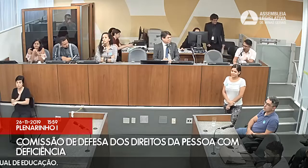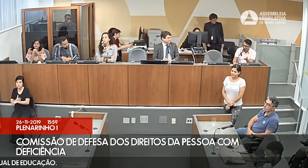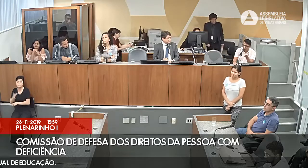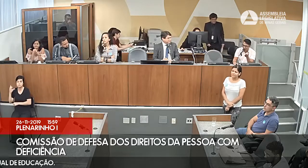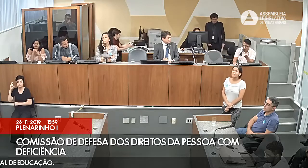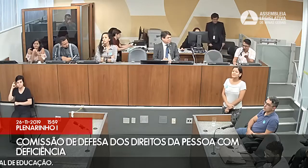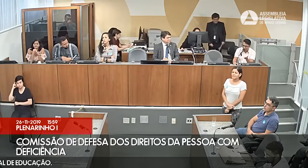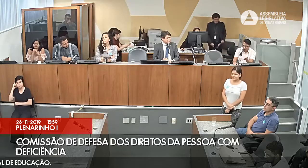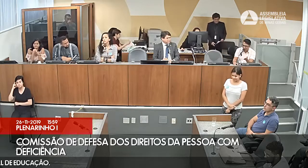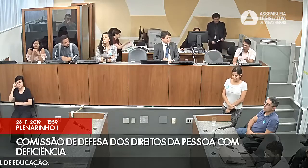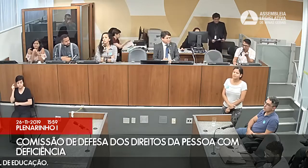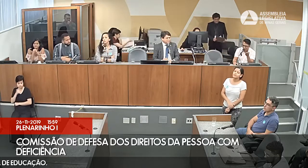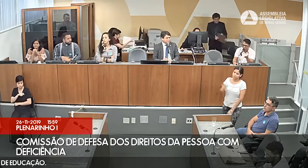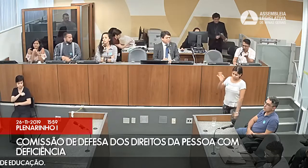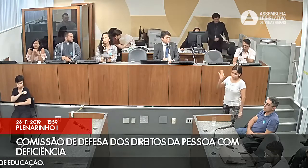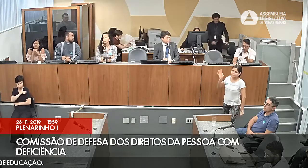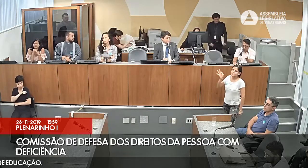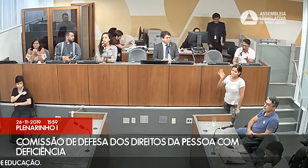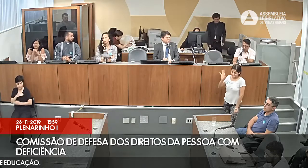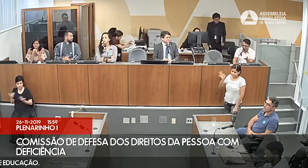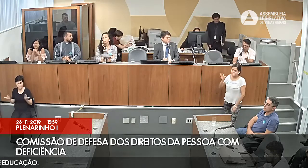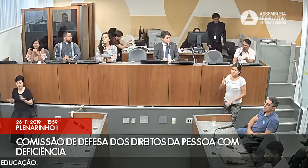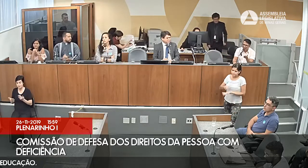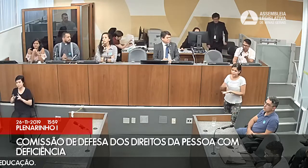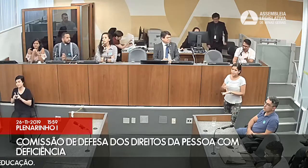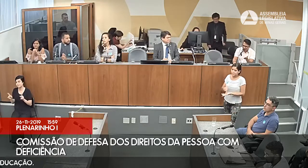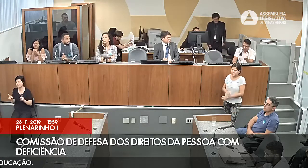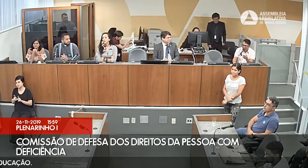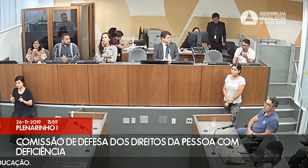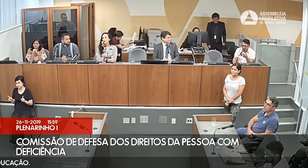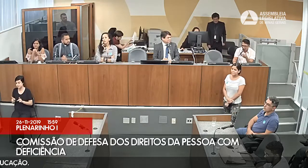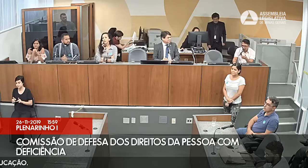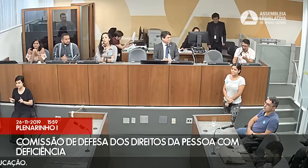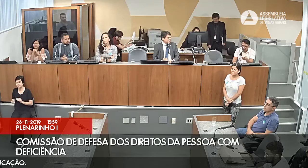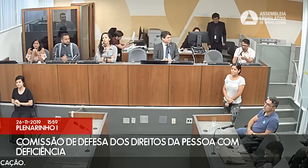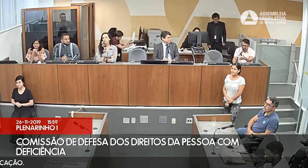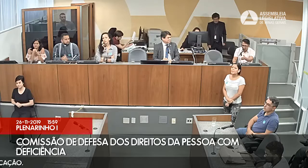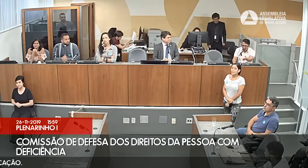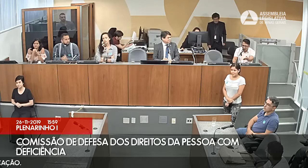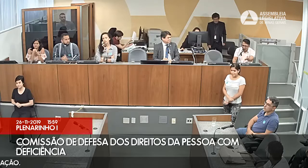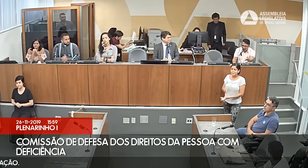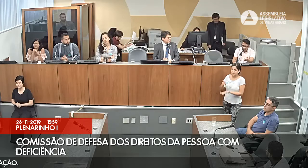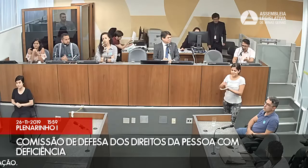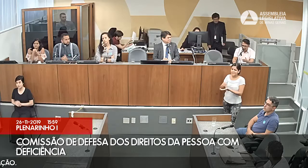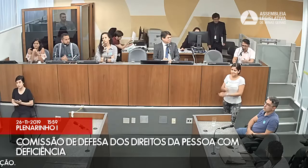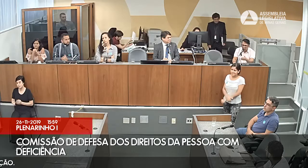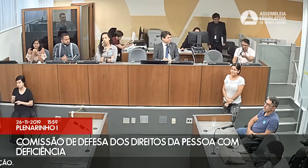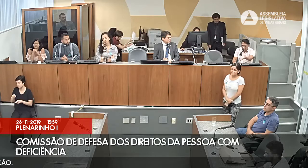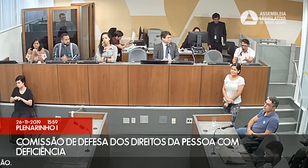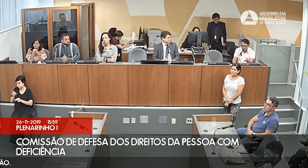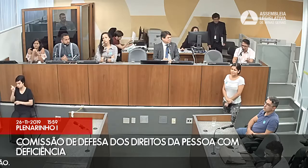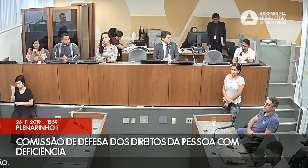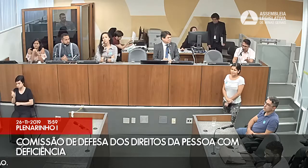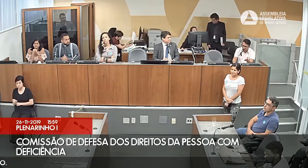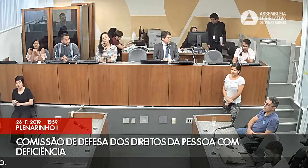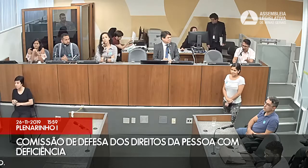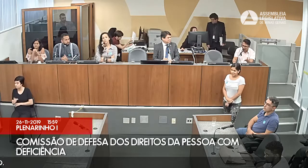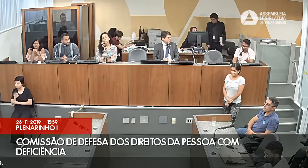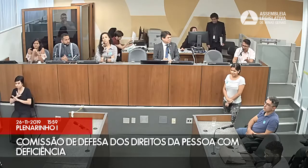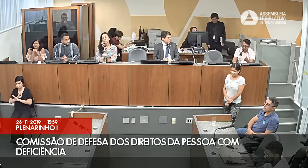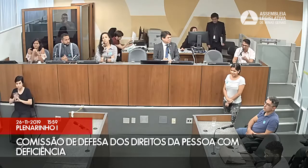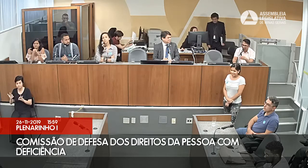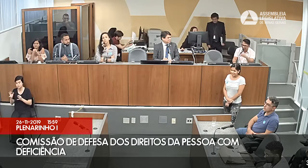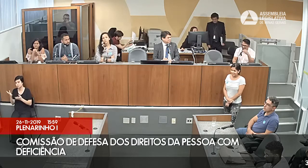Salles. Ela foi aluna e hoje é professora lá. E estou falando aqui não pela presença dela, uma excelente